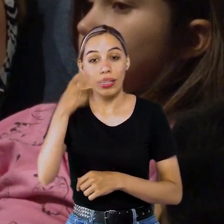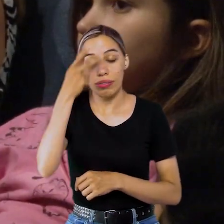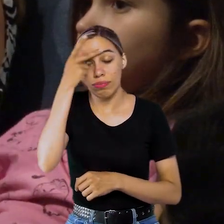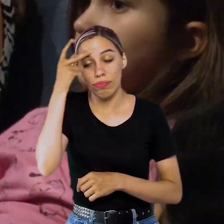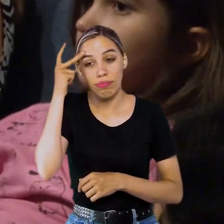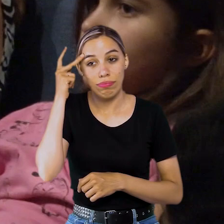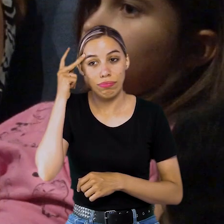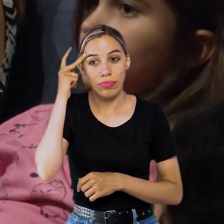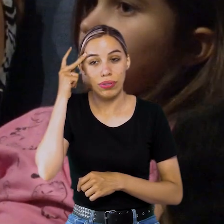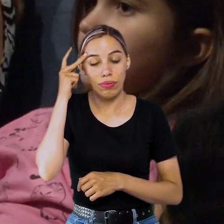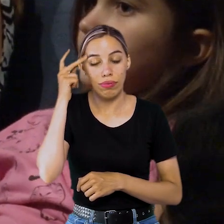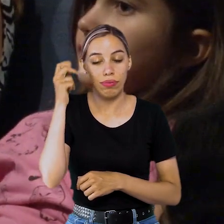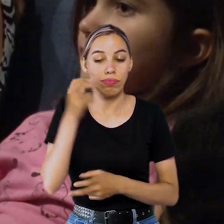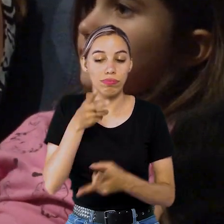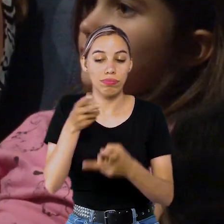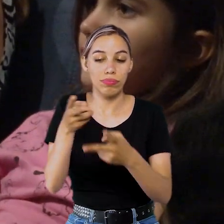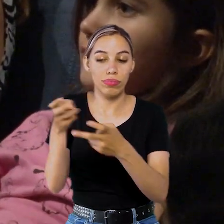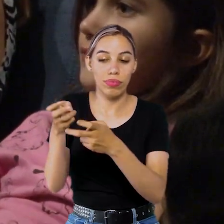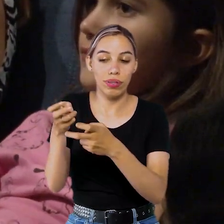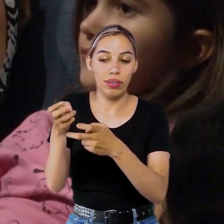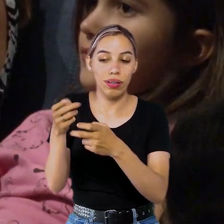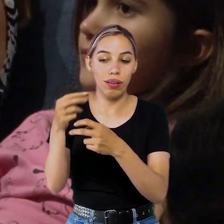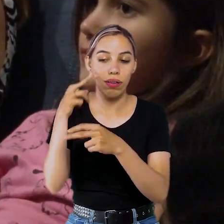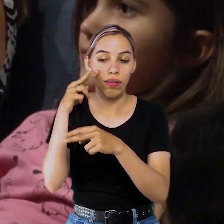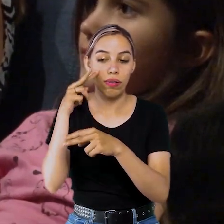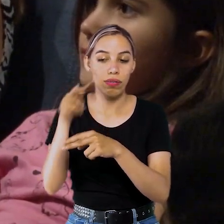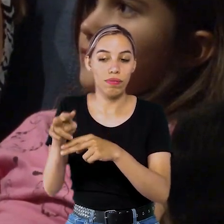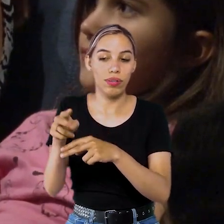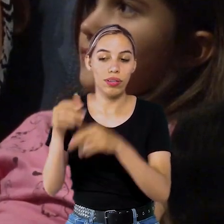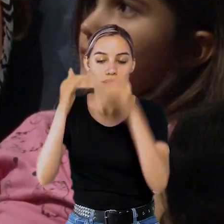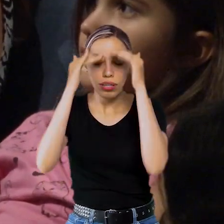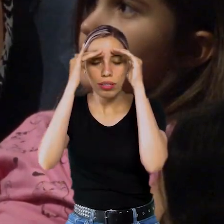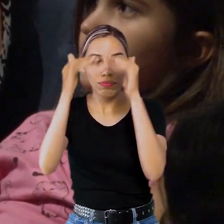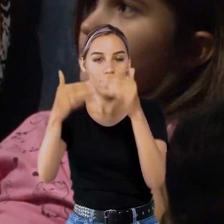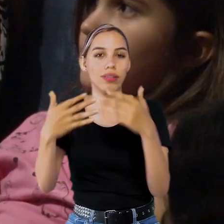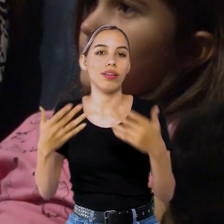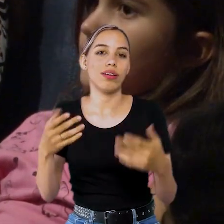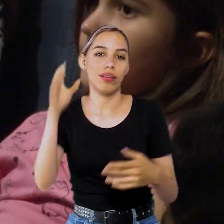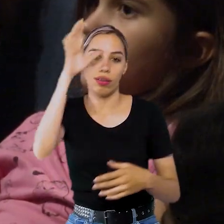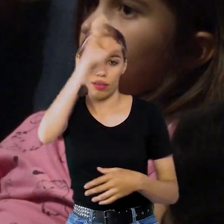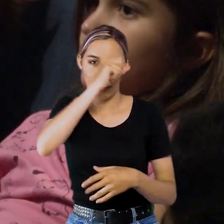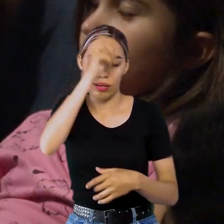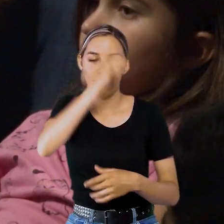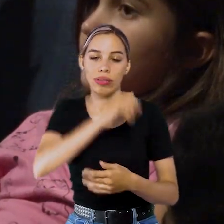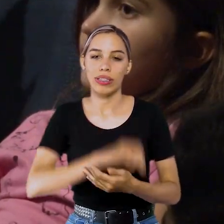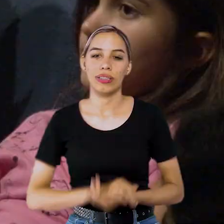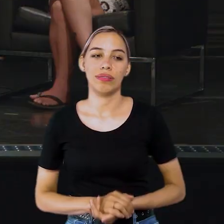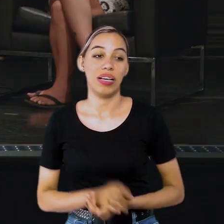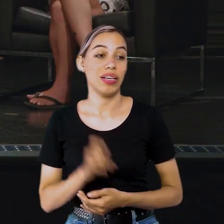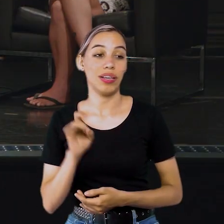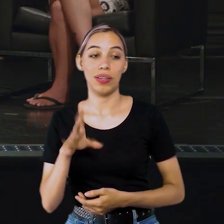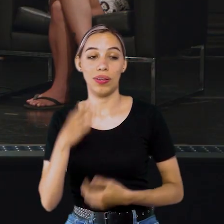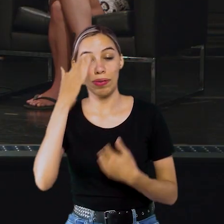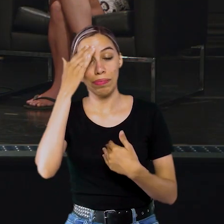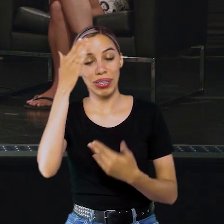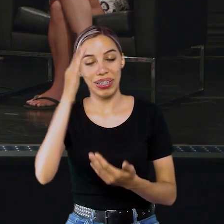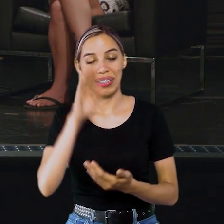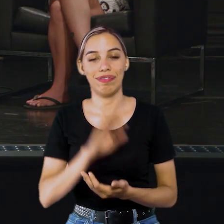é olhar para essa diversidade, respeitar e aprender. É isso. Obrigada.